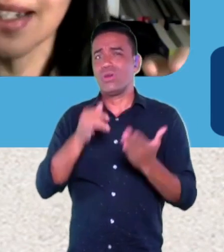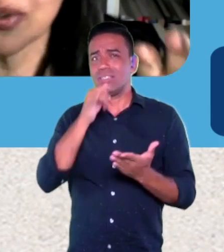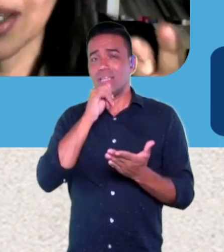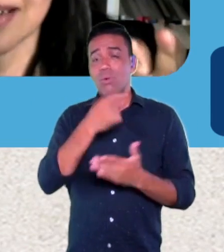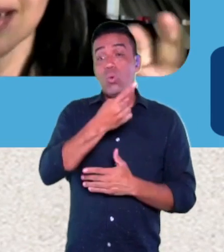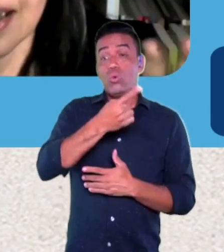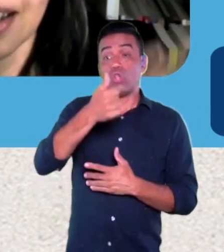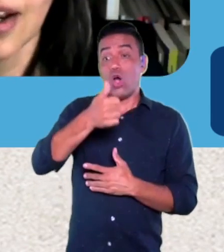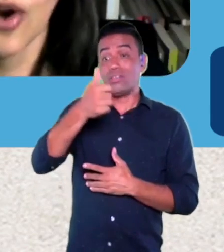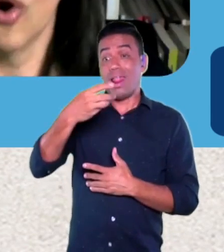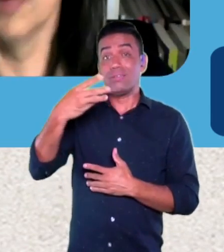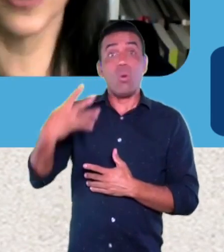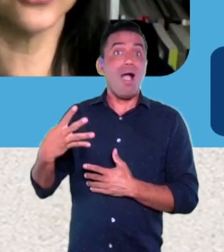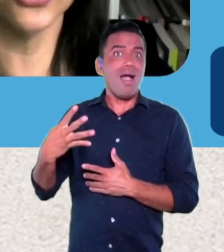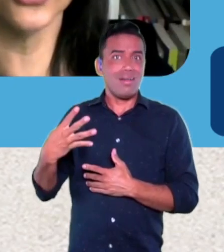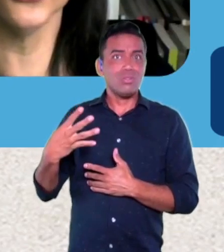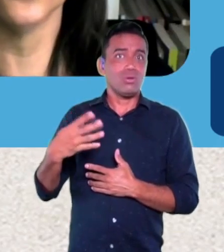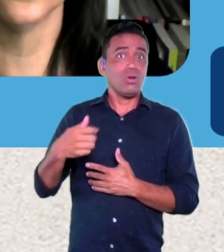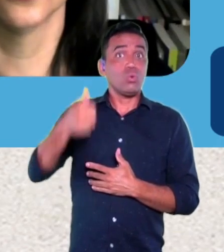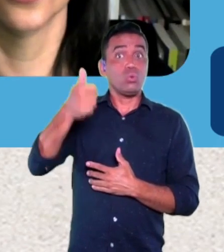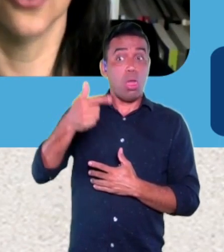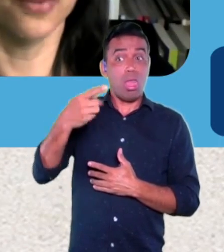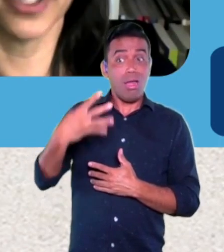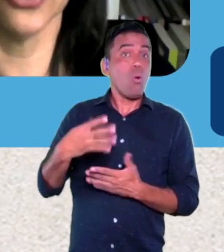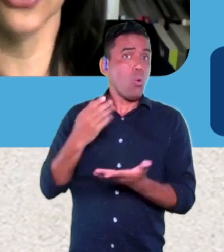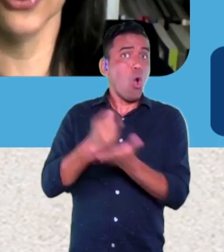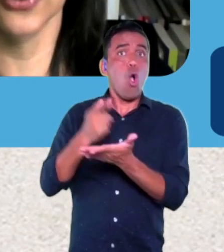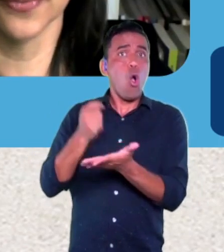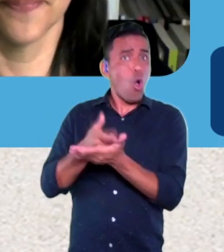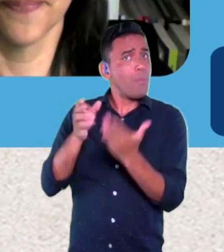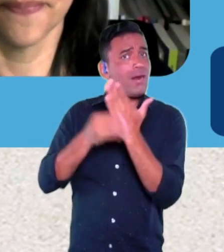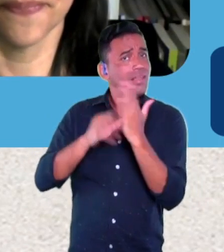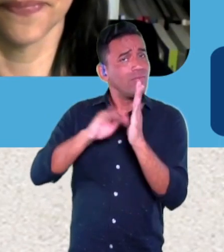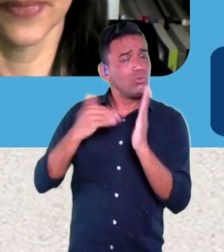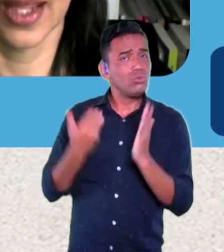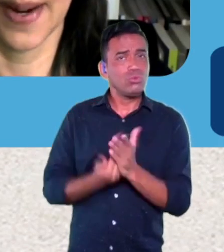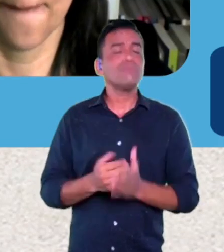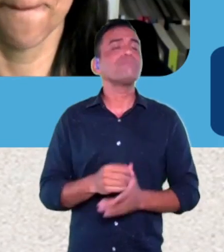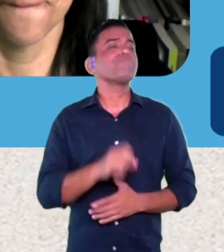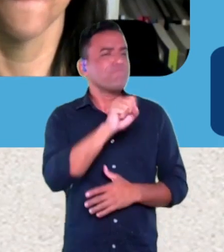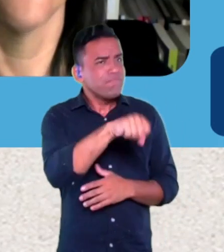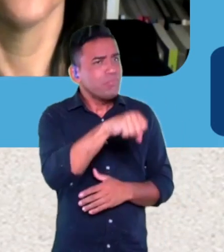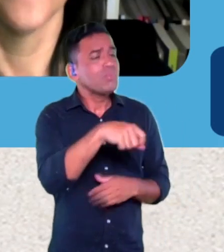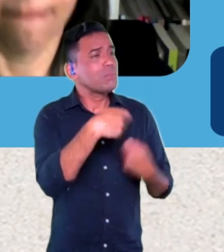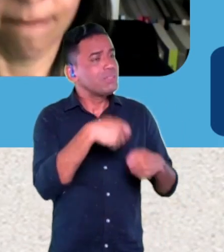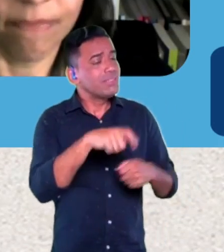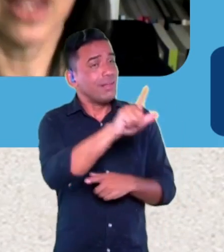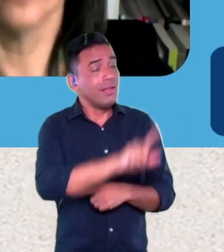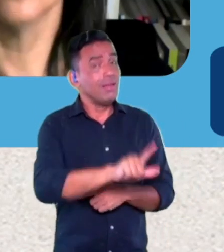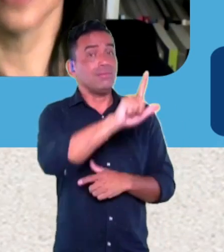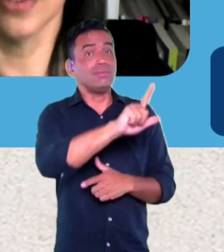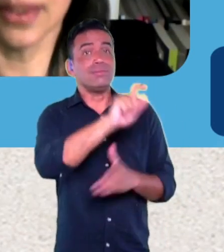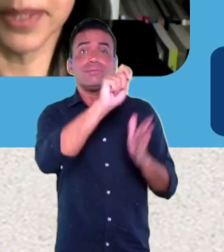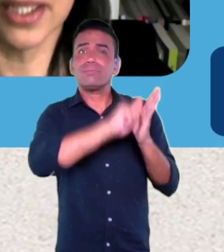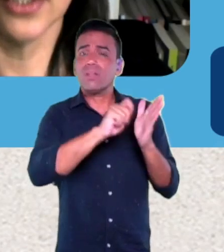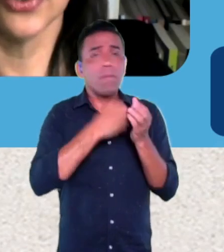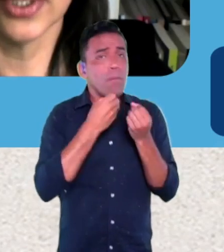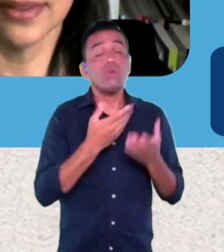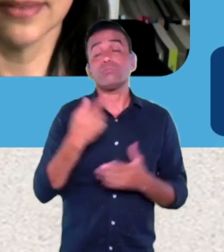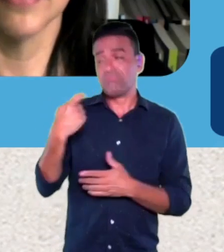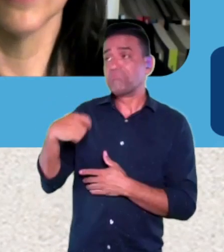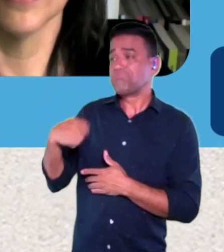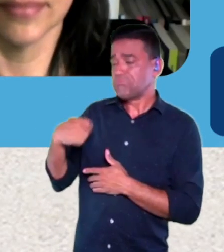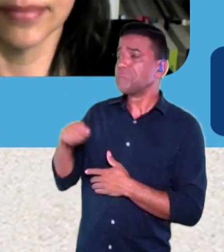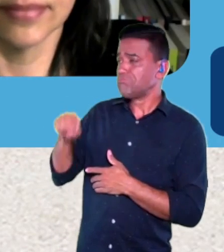dois, três, Sim, quatro. sim. Compra tudo. Na Compra verdade, tem que ter boa literatura para ser consumida, né? Porque